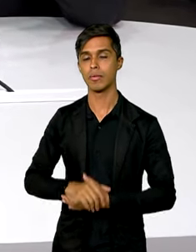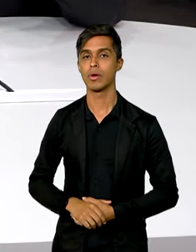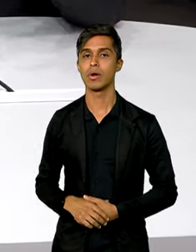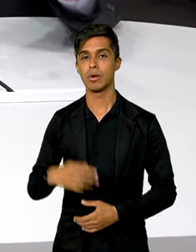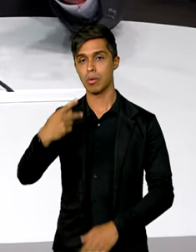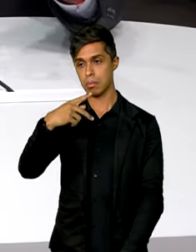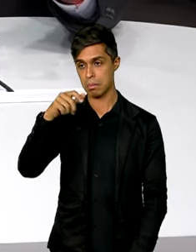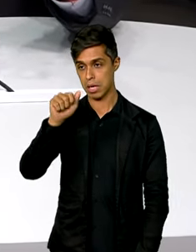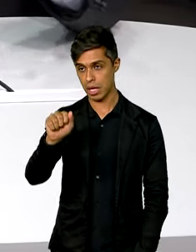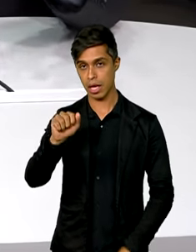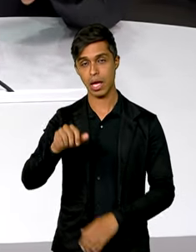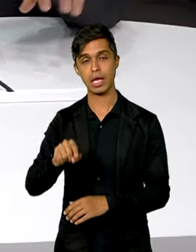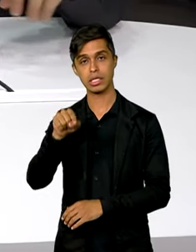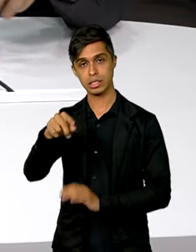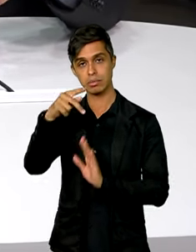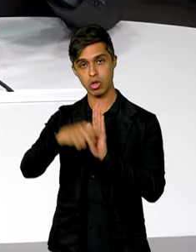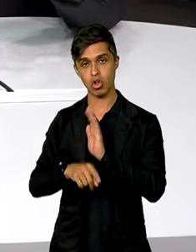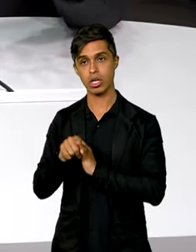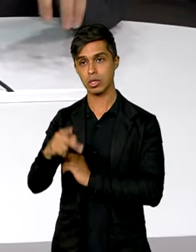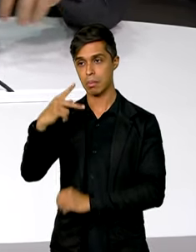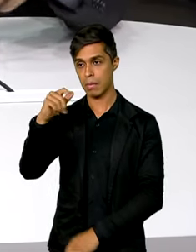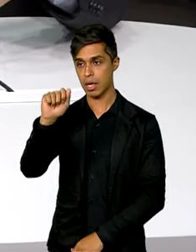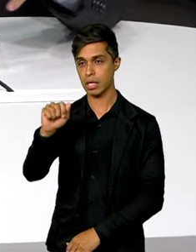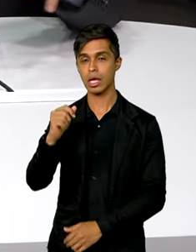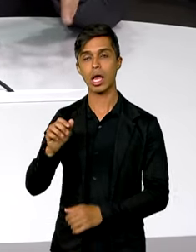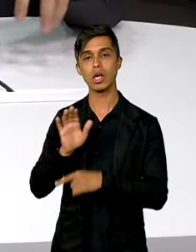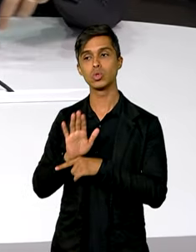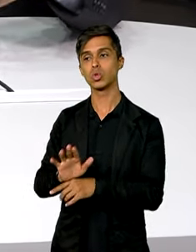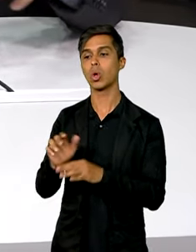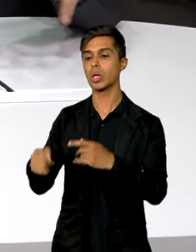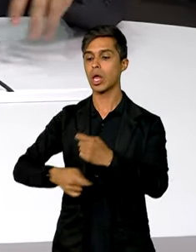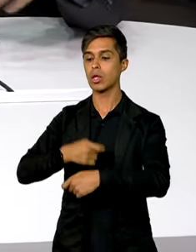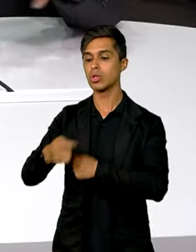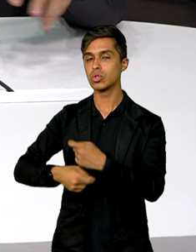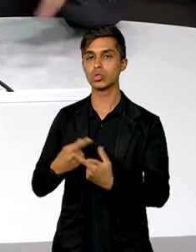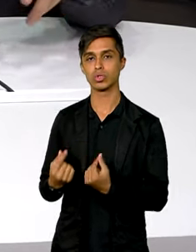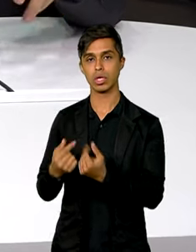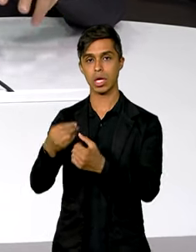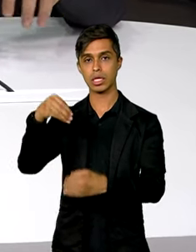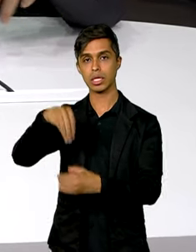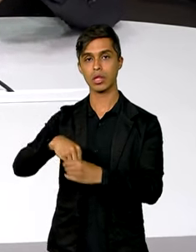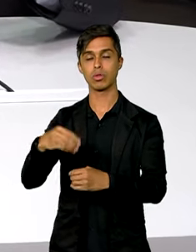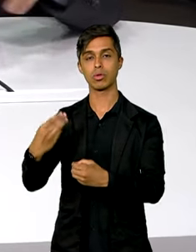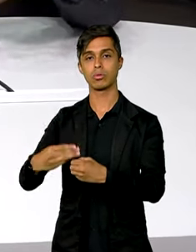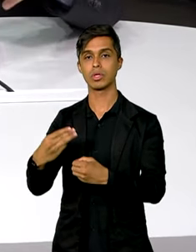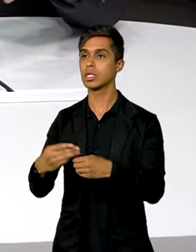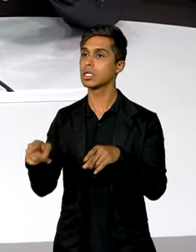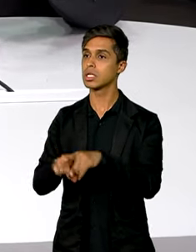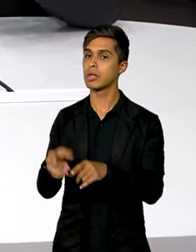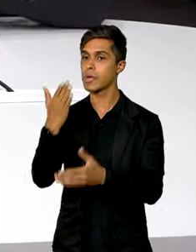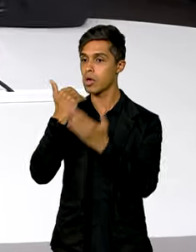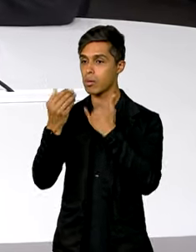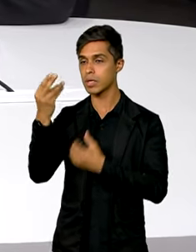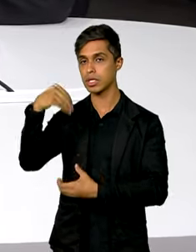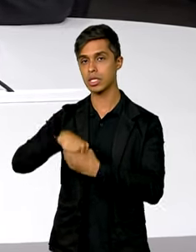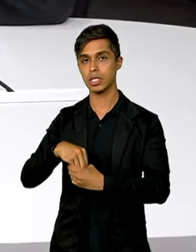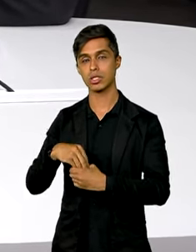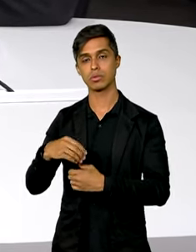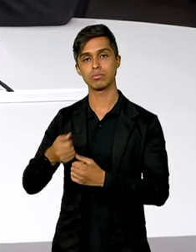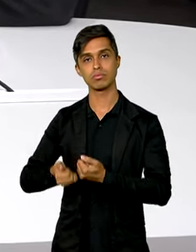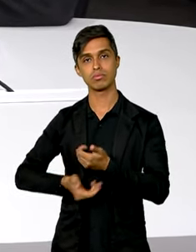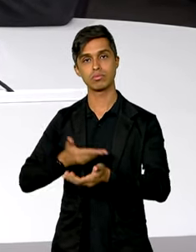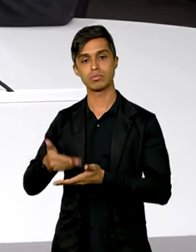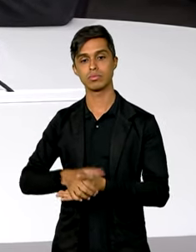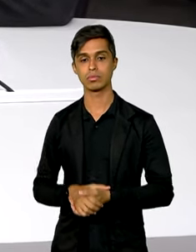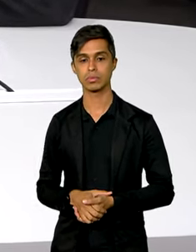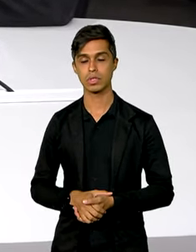ele ajuda a circular o dinheiro no município e circular o alimento no município. E aqui